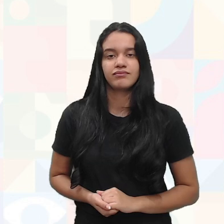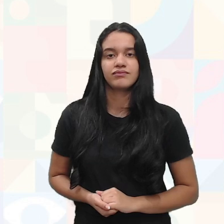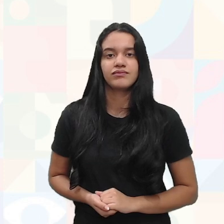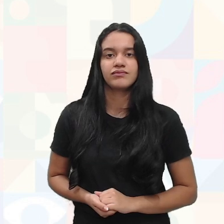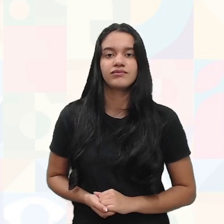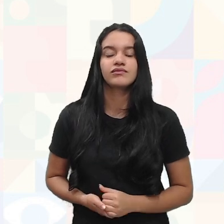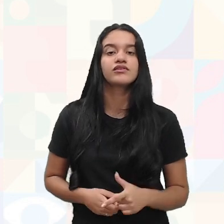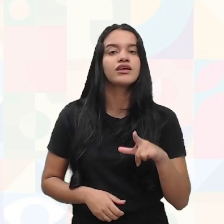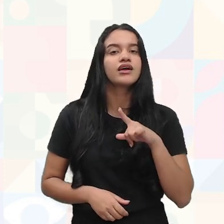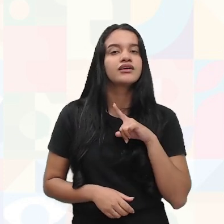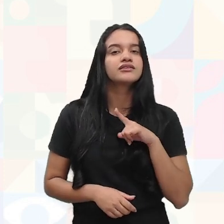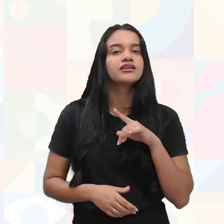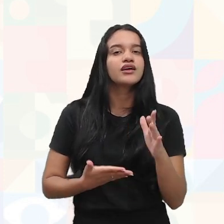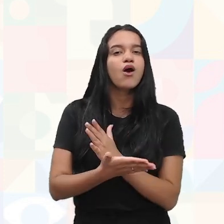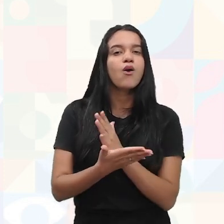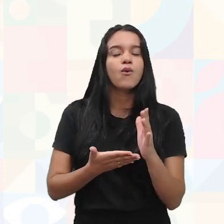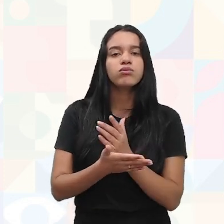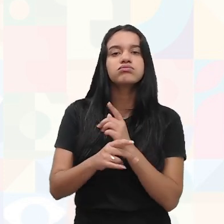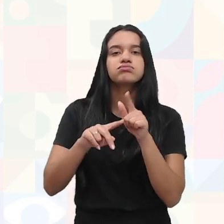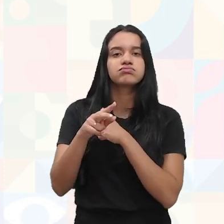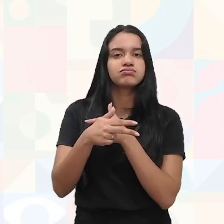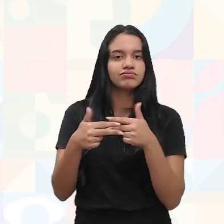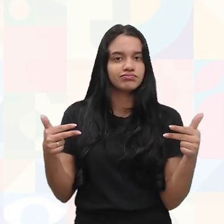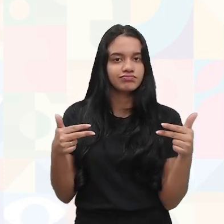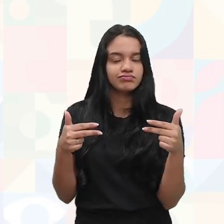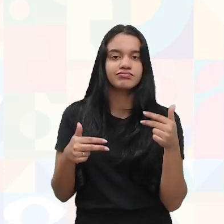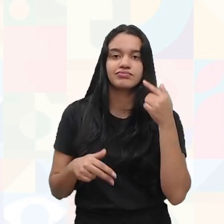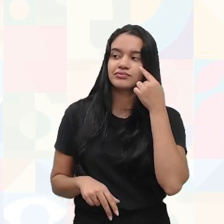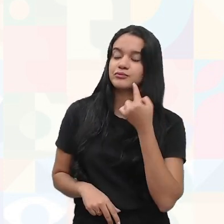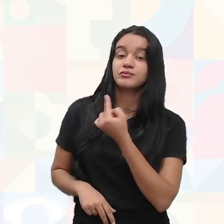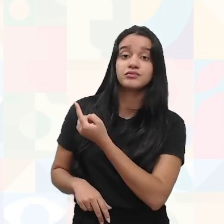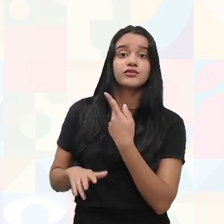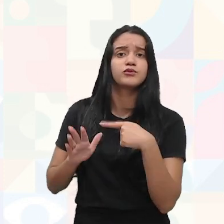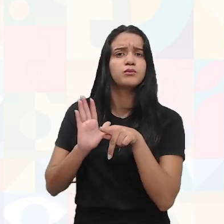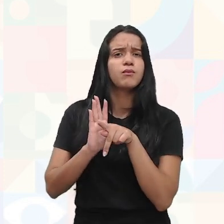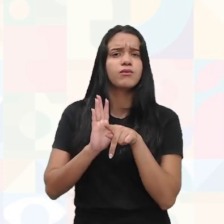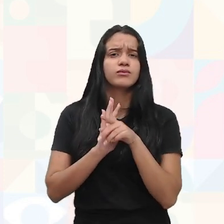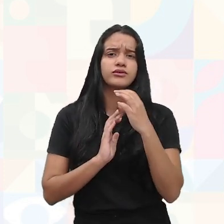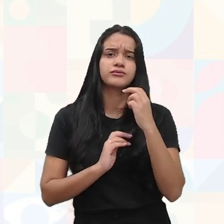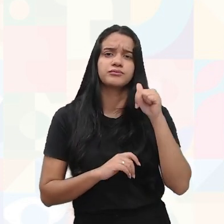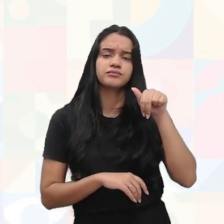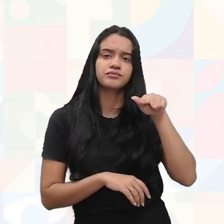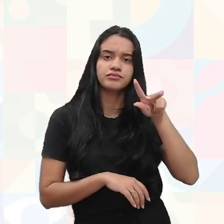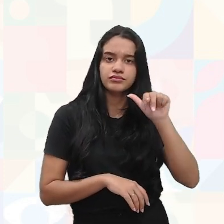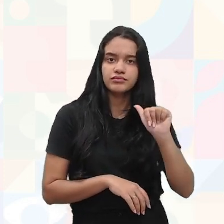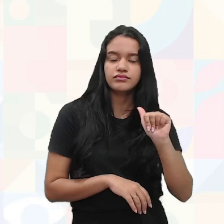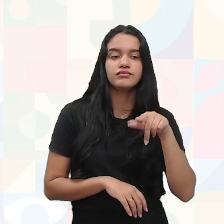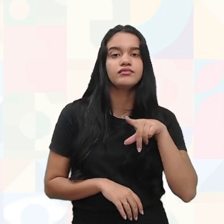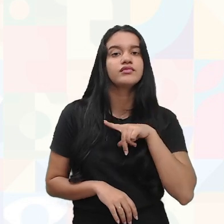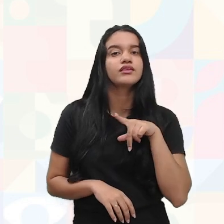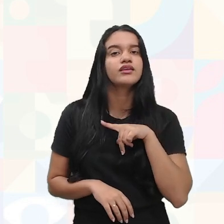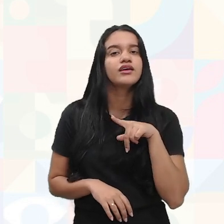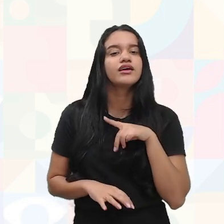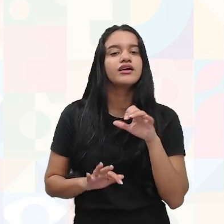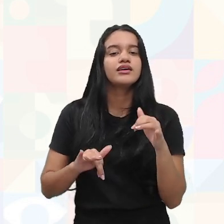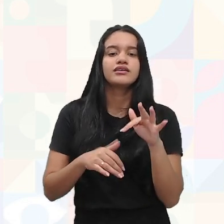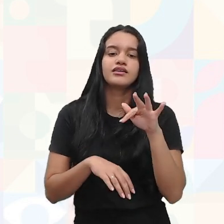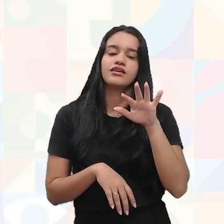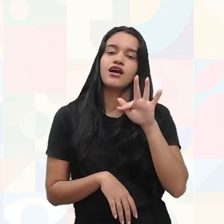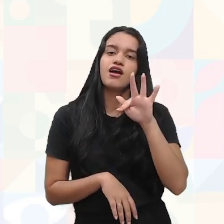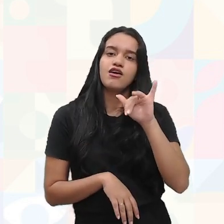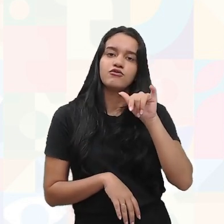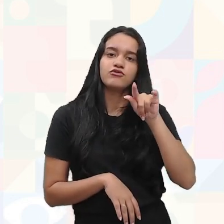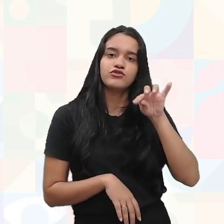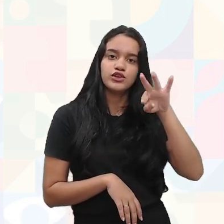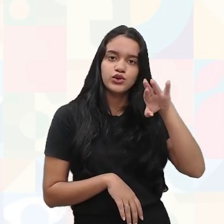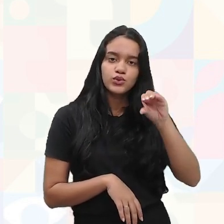Aqui a gente tem alguns recursos de edição trazidos dentro do próprio Canva, né? Então a gente tem alguns filtros e alguns efeitos que a gente